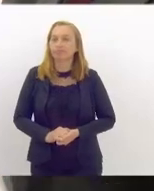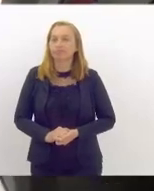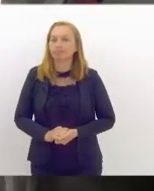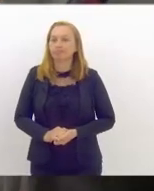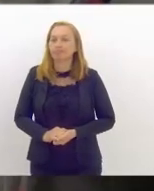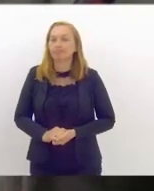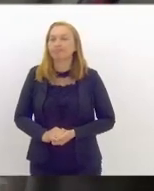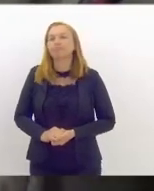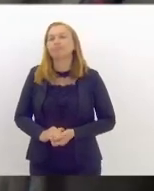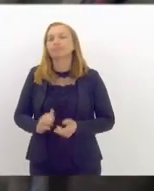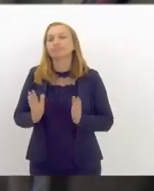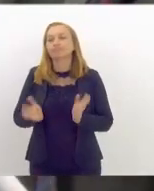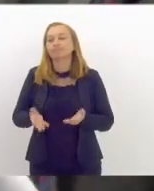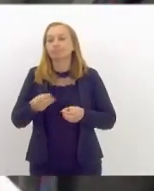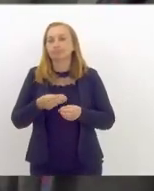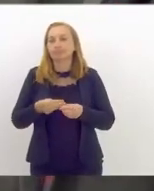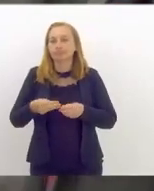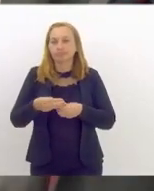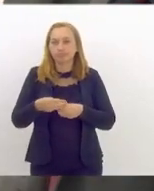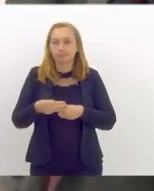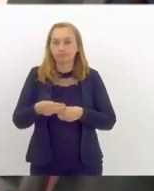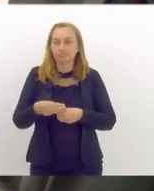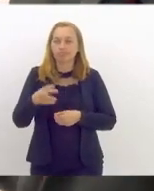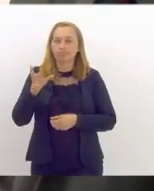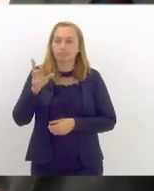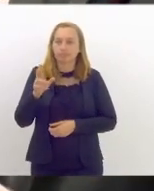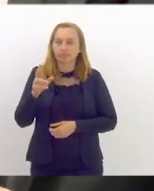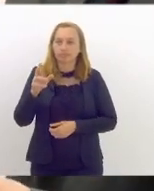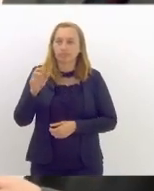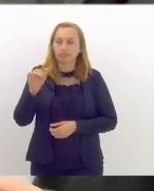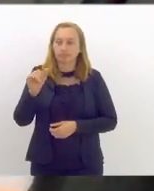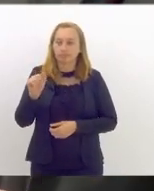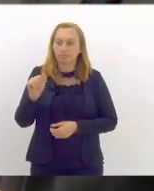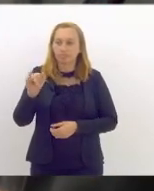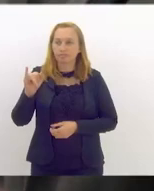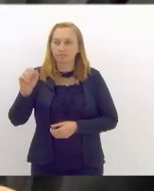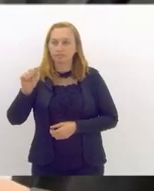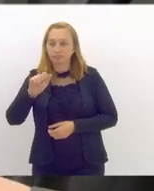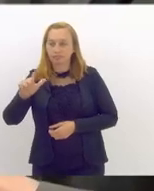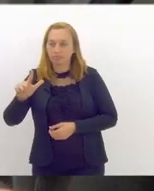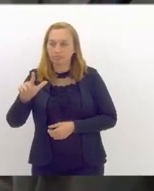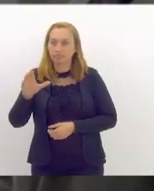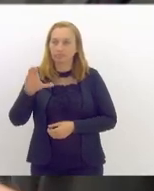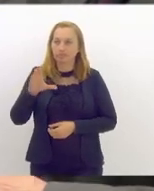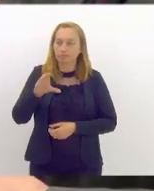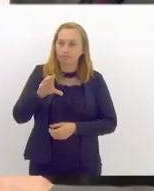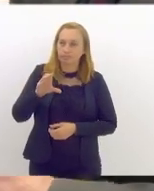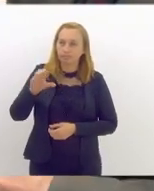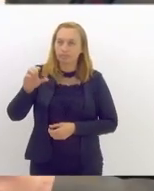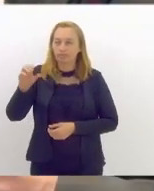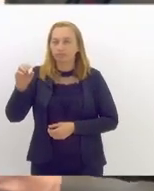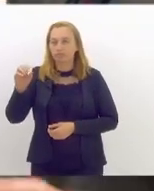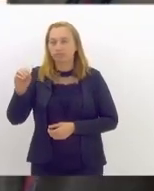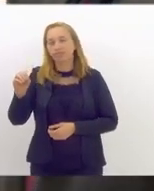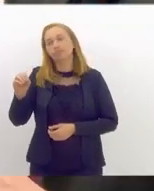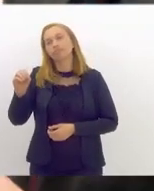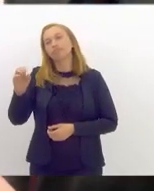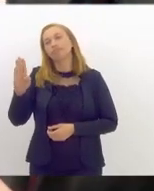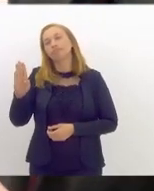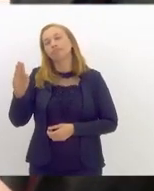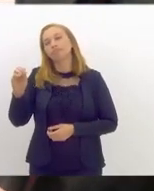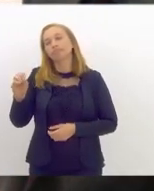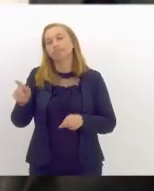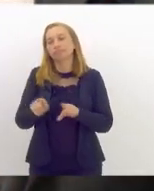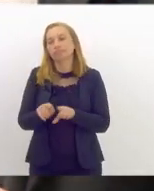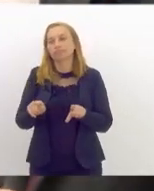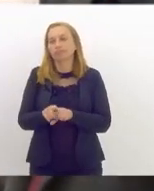Hoje os municípios de Arraial do Cabo em Macaé tão passando por uma uma grande dificuldade de ocorrência